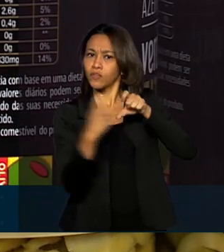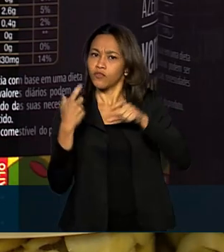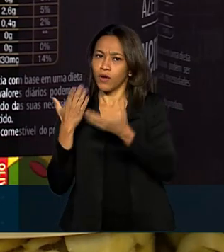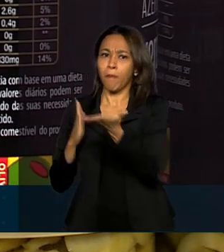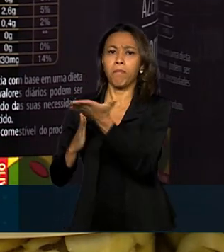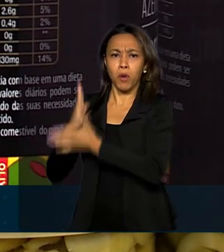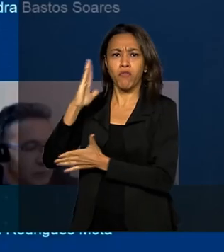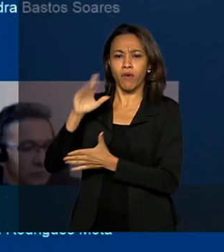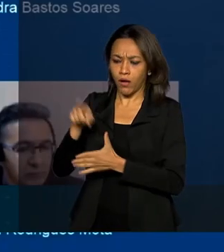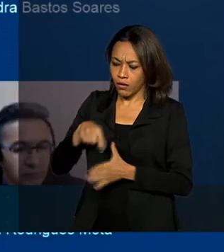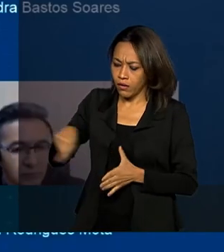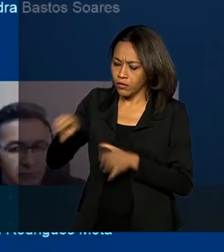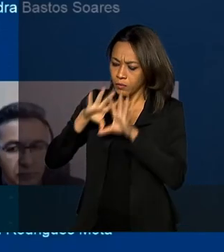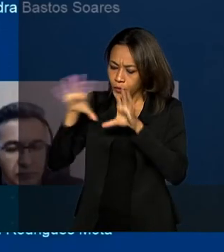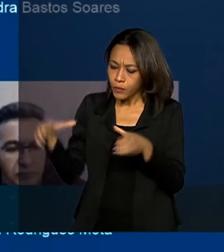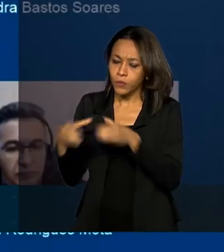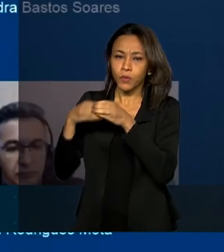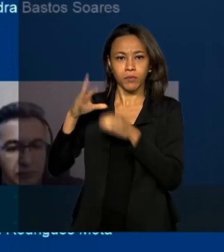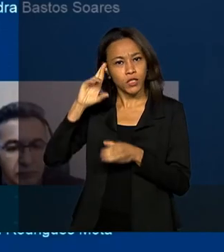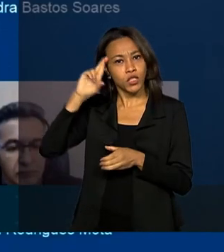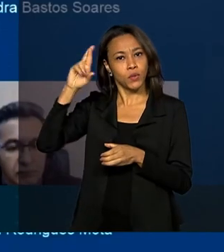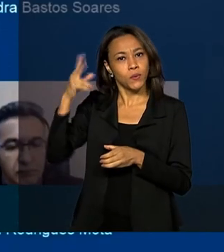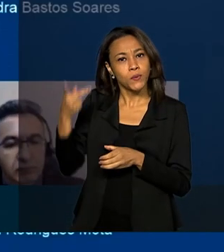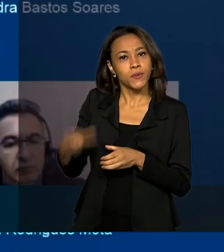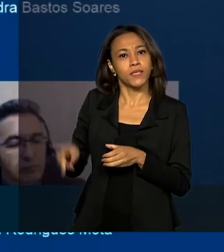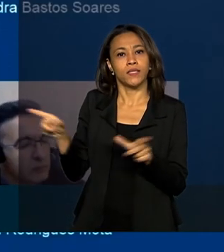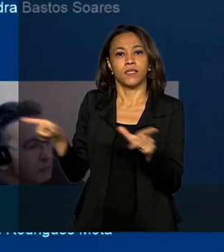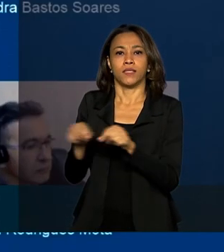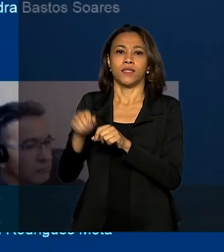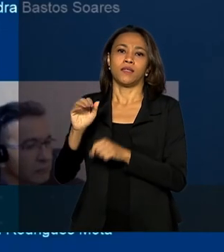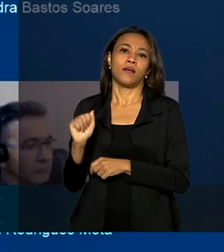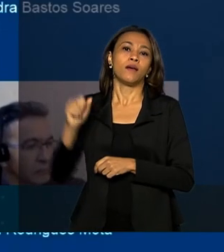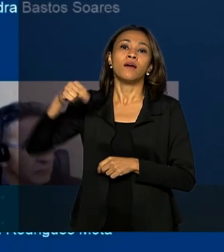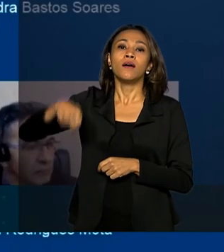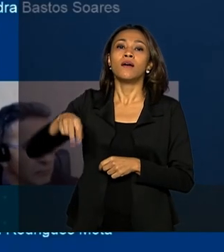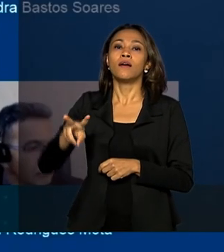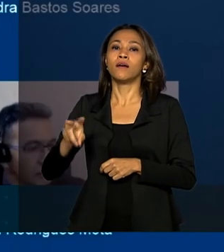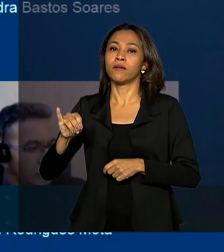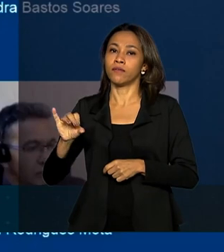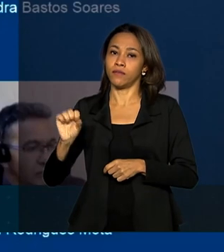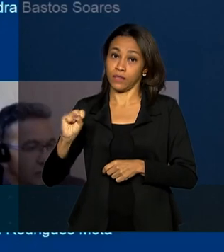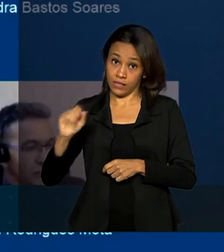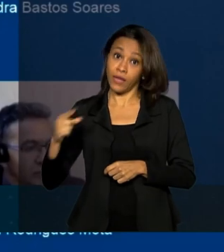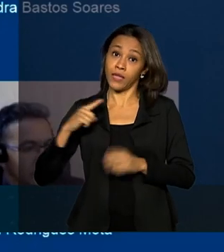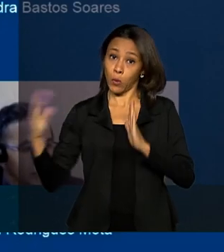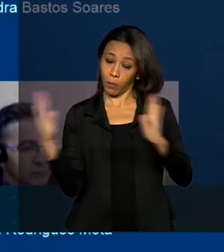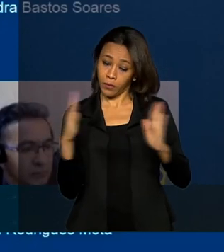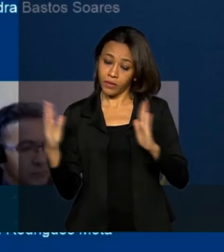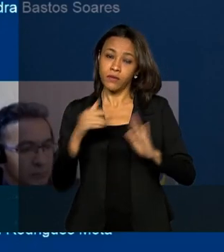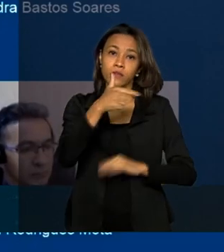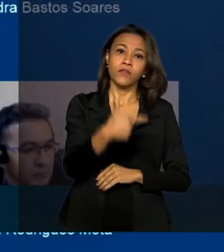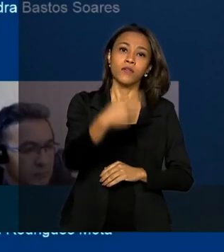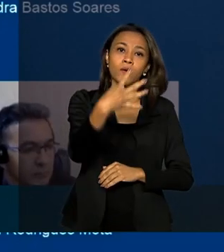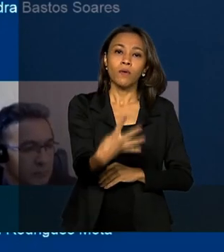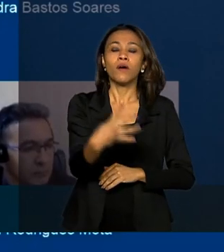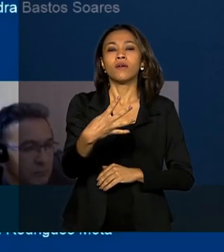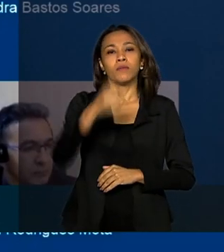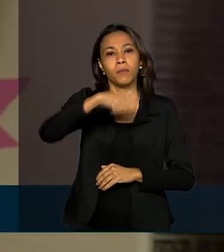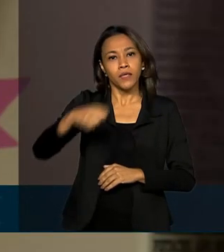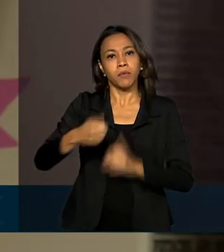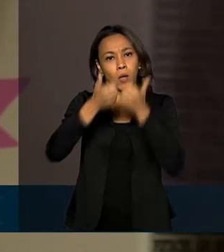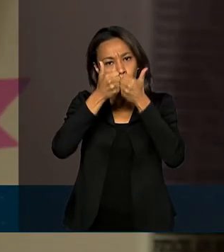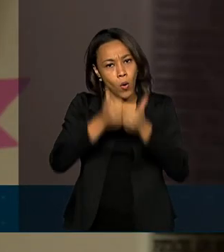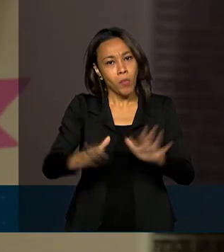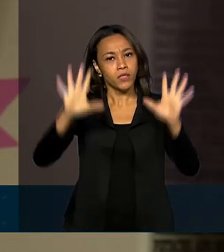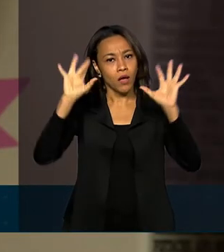por unanimidade pela diretoria colegiada da agência nesta quarta-feira e ainda tem um prazo de 24 meses para começar a valer.